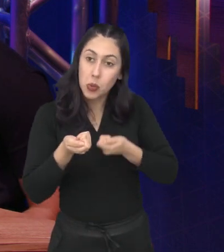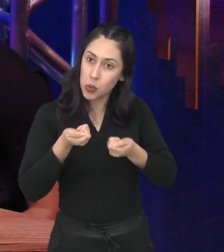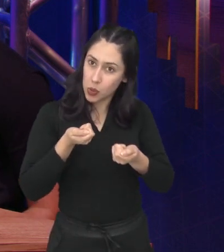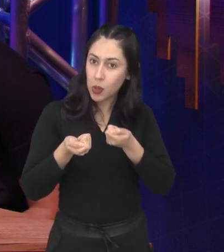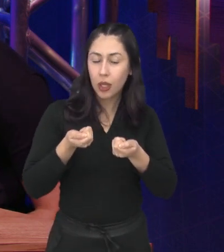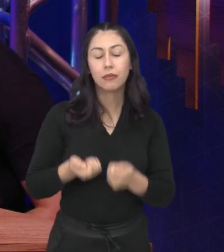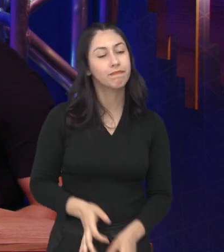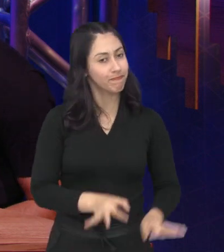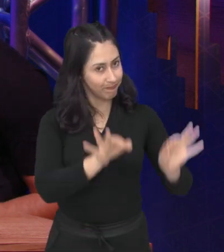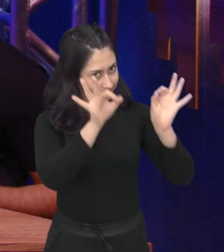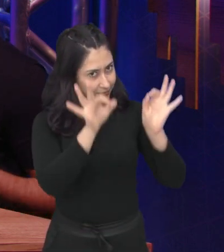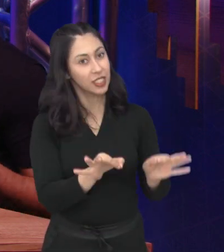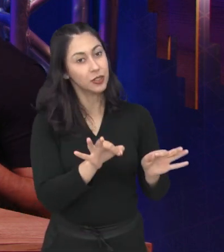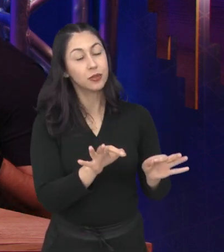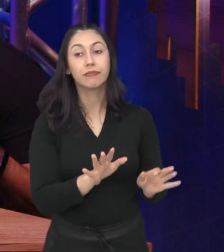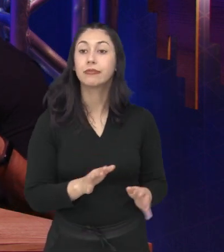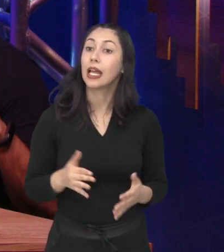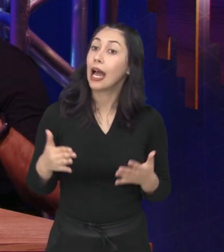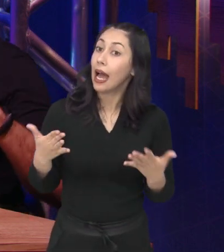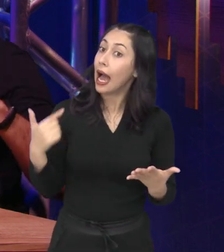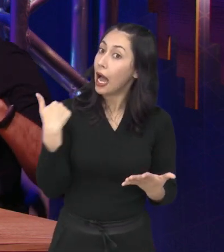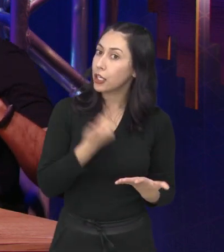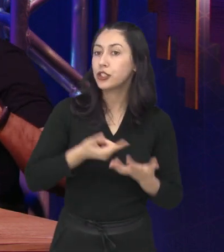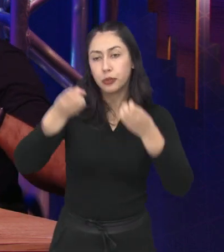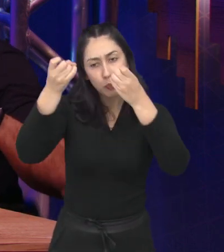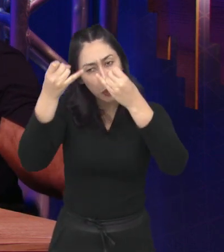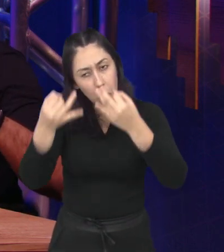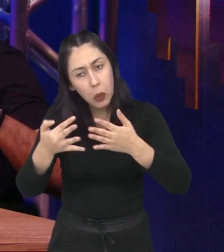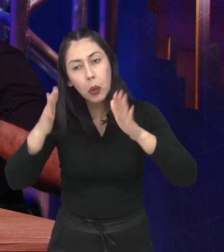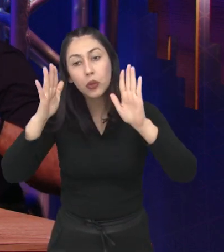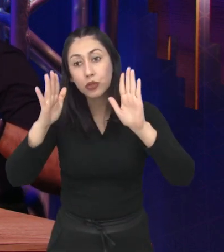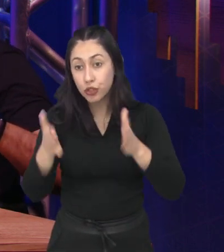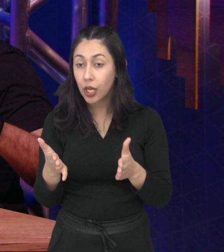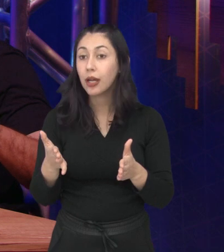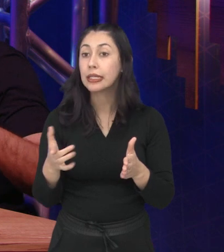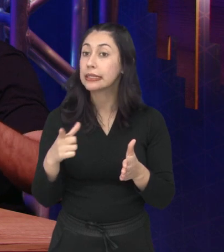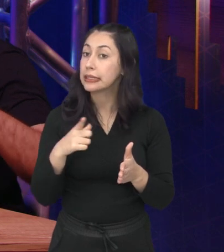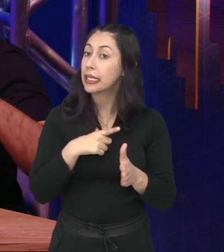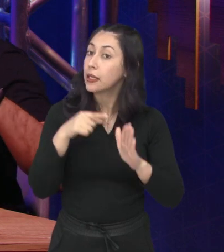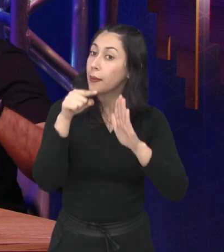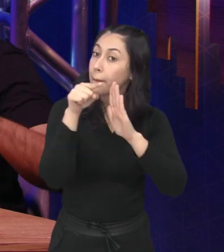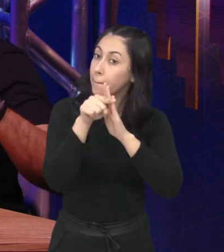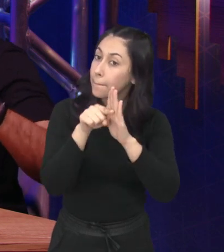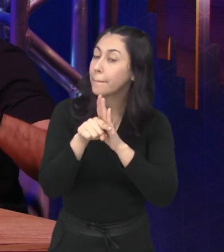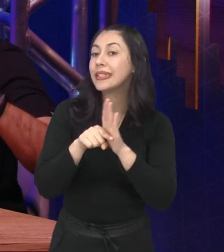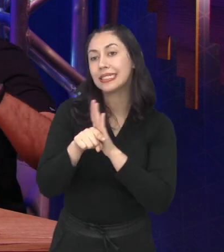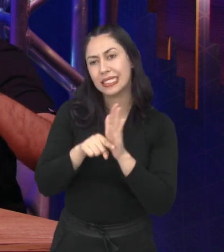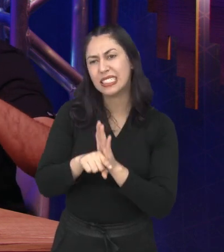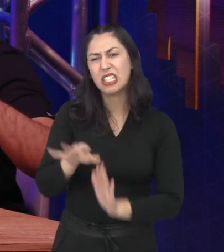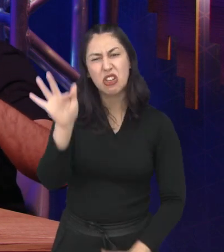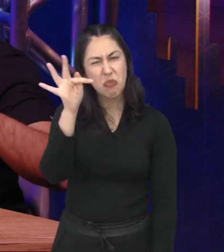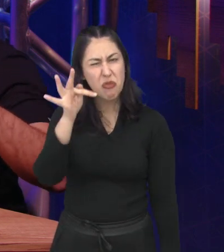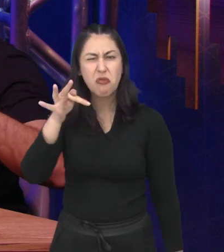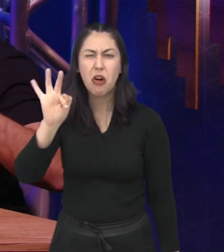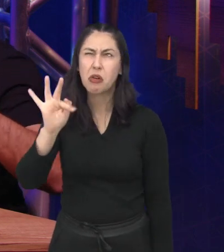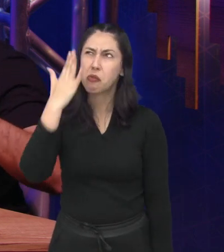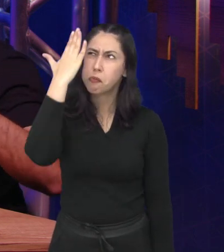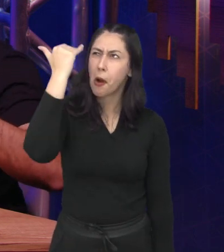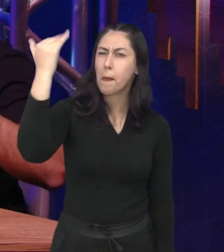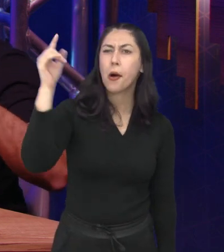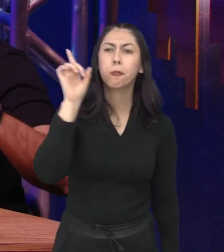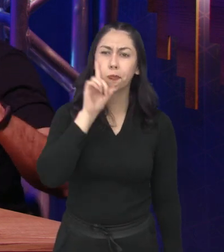emocional. Certo, concordo. E a gente já falou disso aqui no Pode Ser, que tem uma pesquisa de